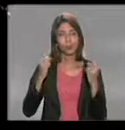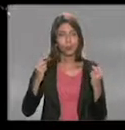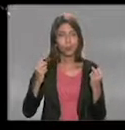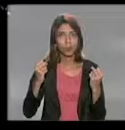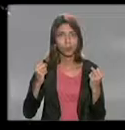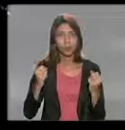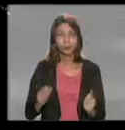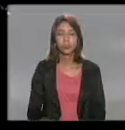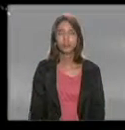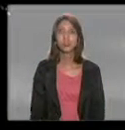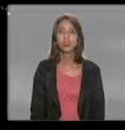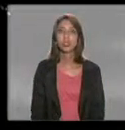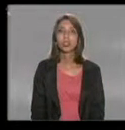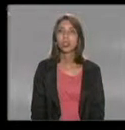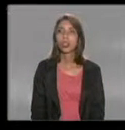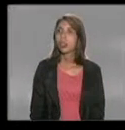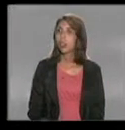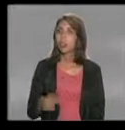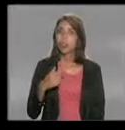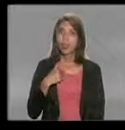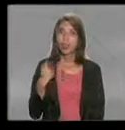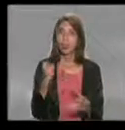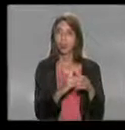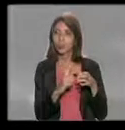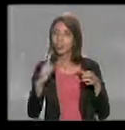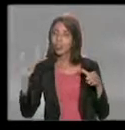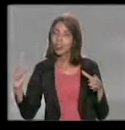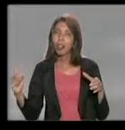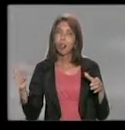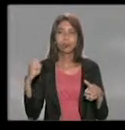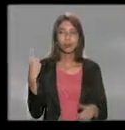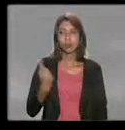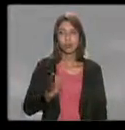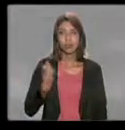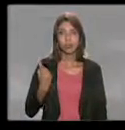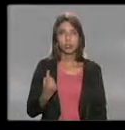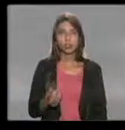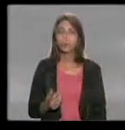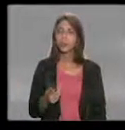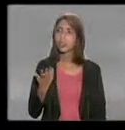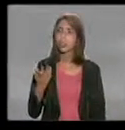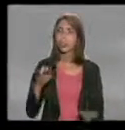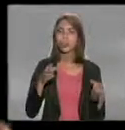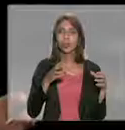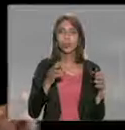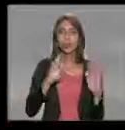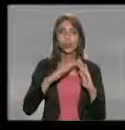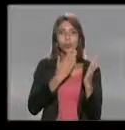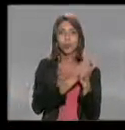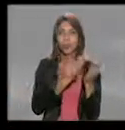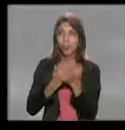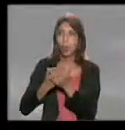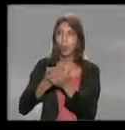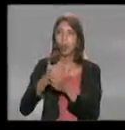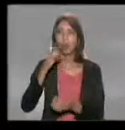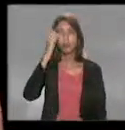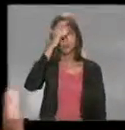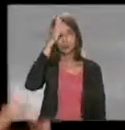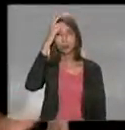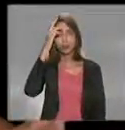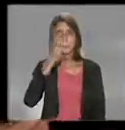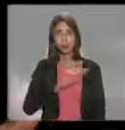pode. Né? Talvez um ou outro escape vai virar a exceção da regra, mas não vai ser o volume que